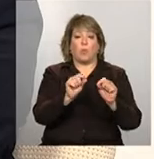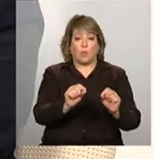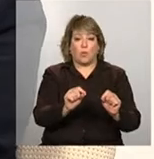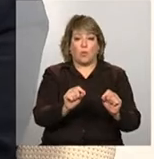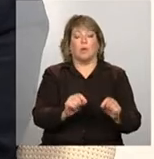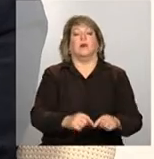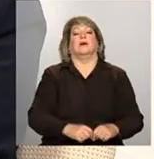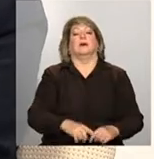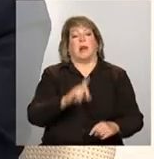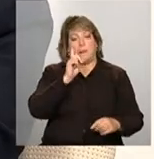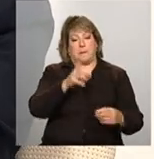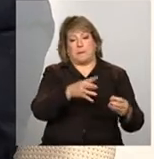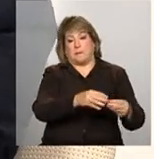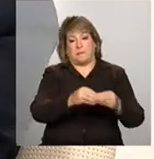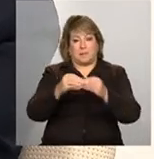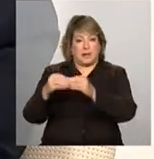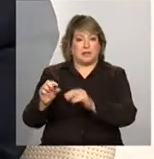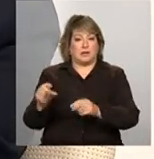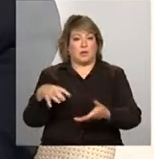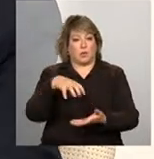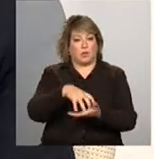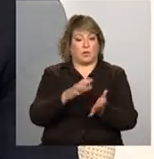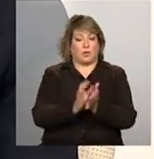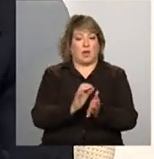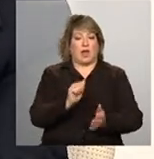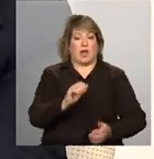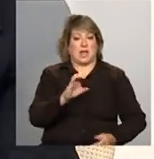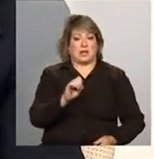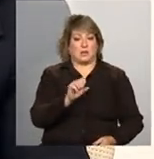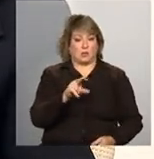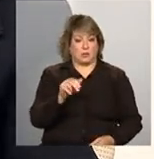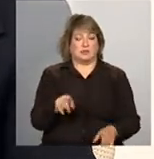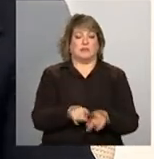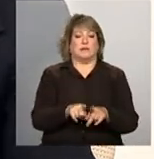para a equipe do Acessuas, que vai então encaminhá-los